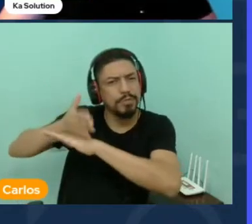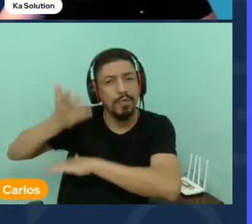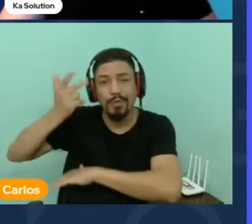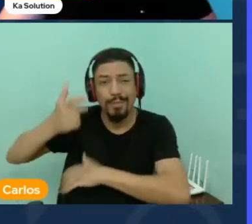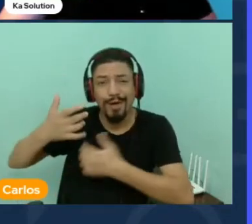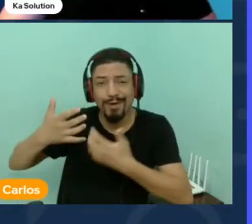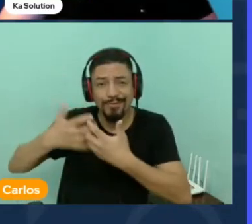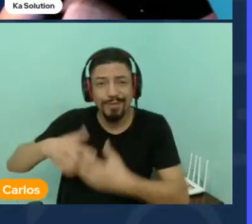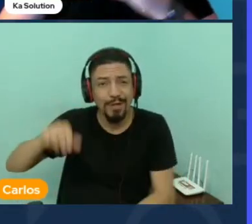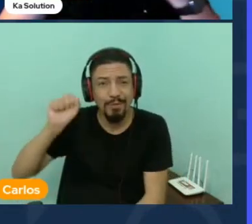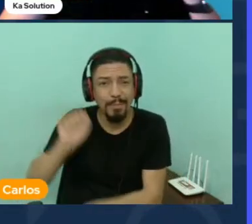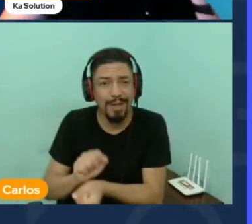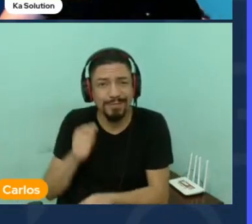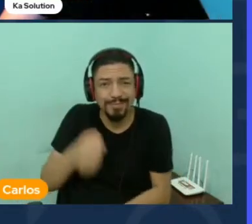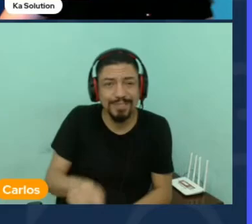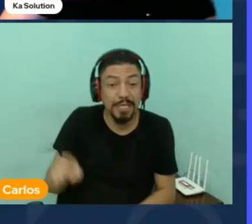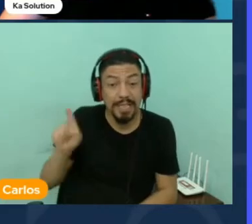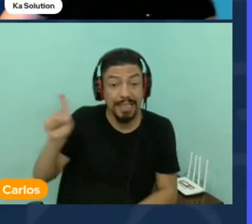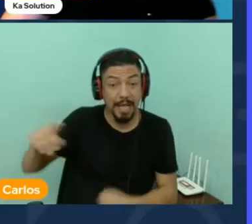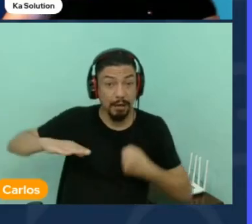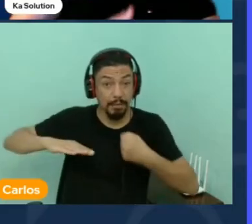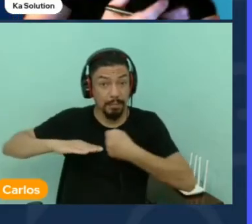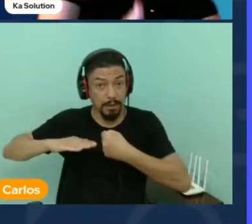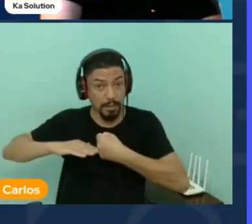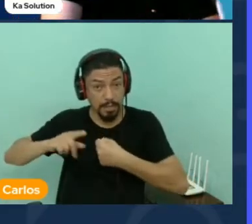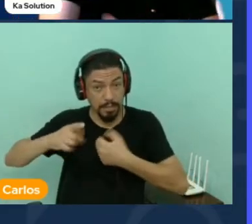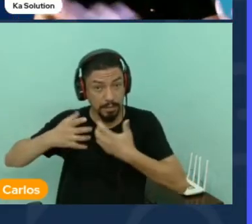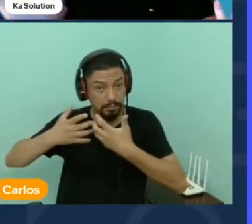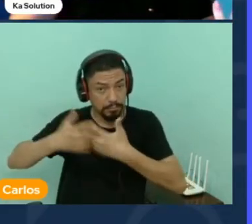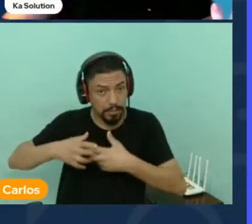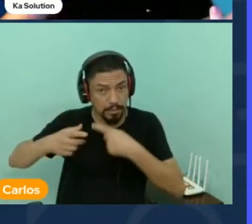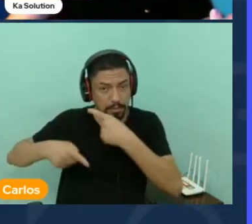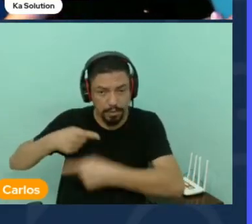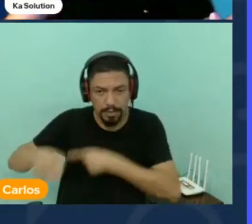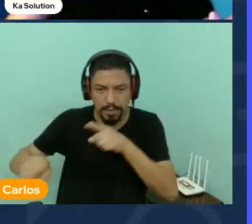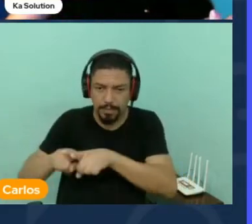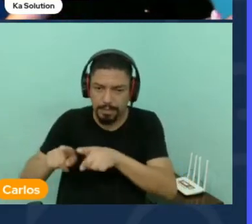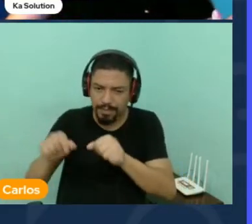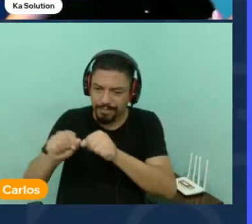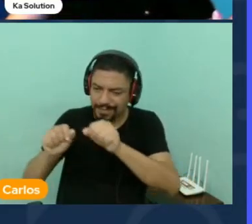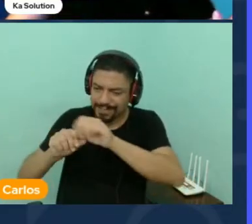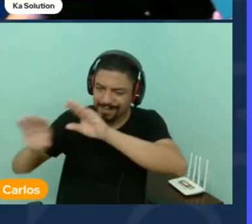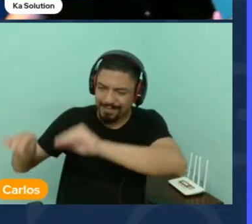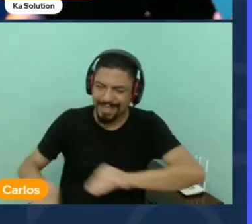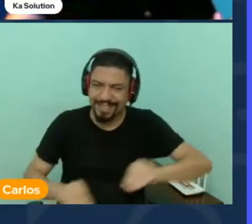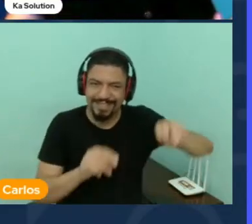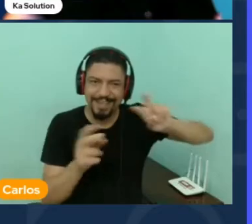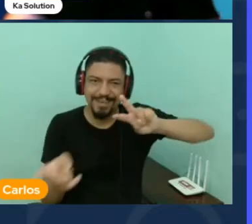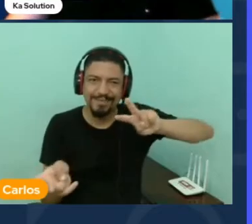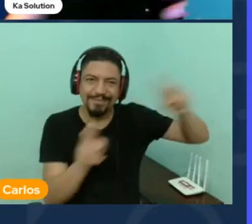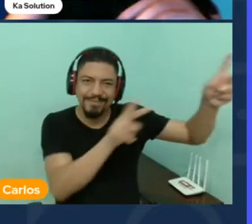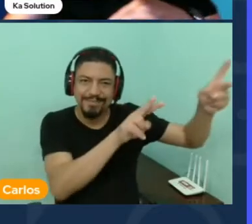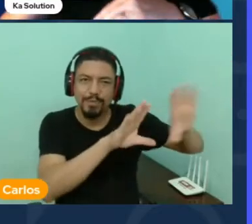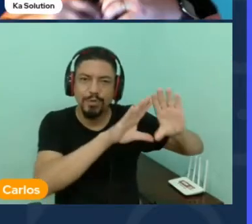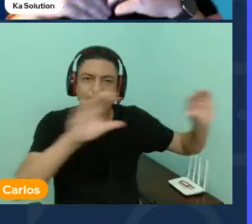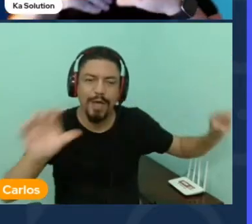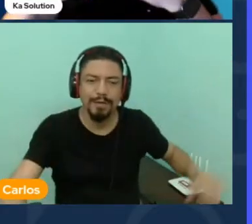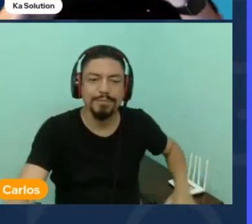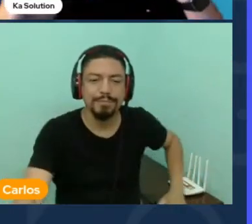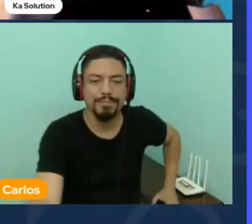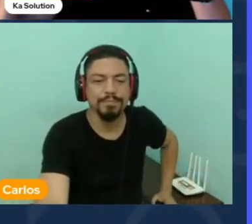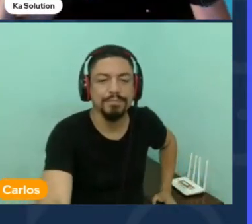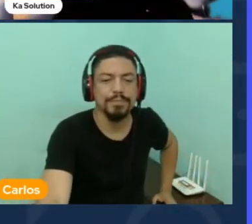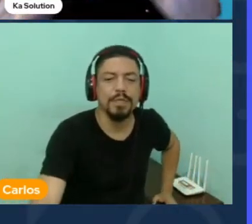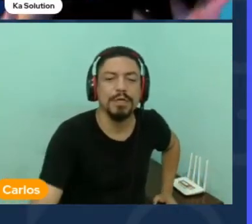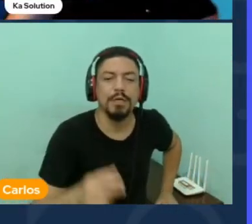nenhum. Enquanto um banco de dados está funcionando, ele também está sendo migrado. Então, eu não